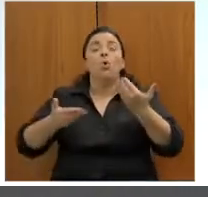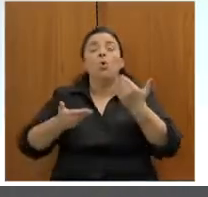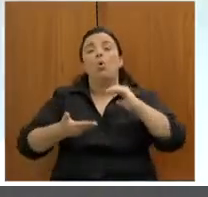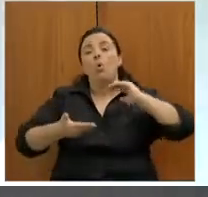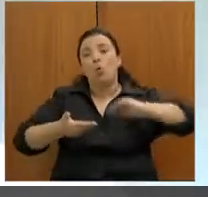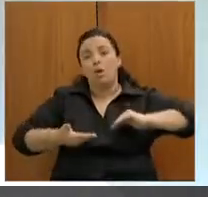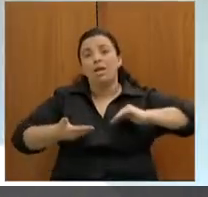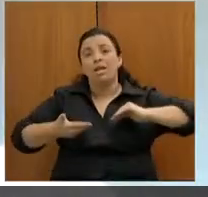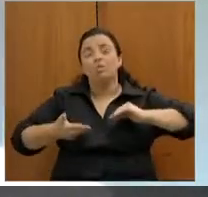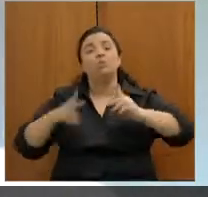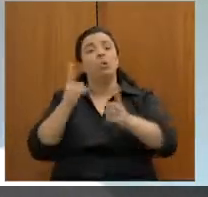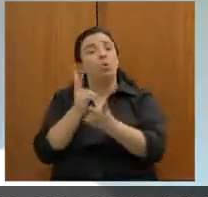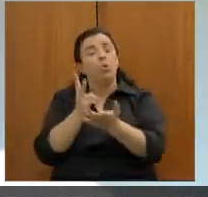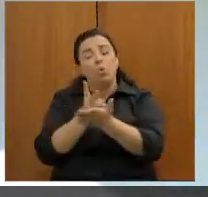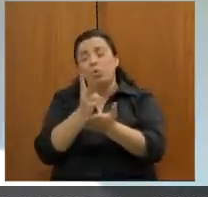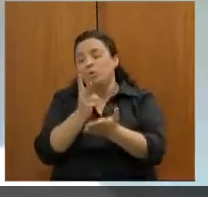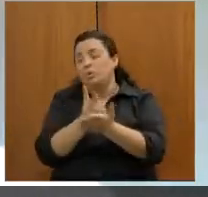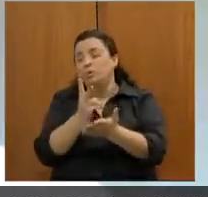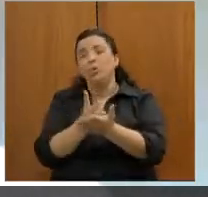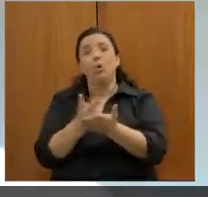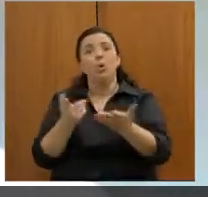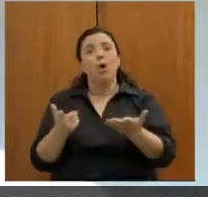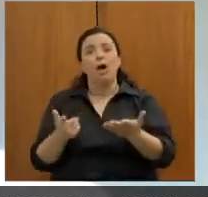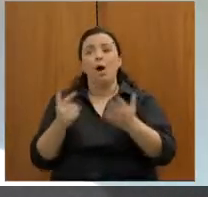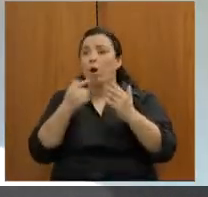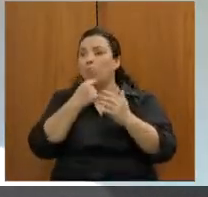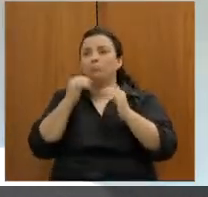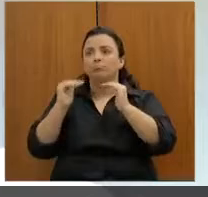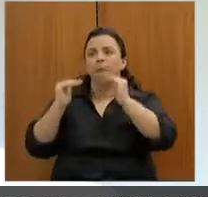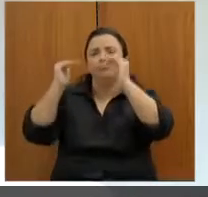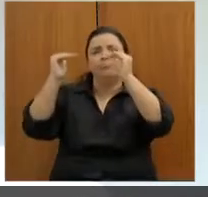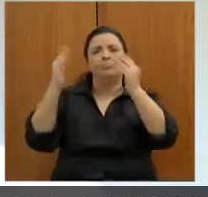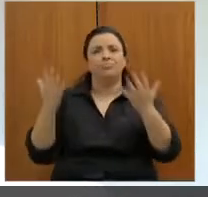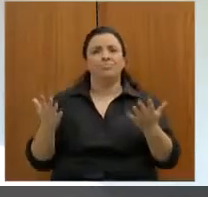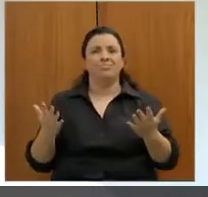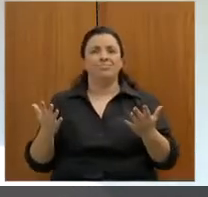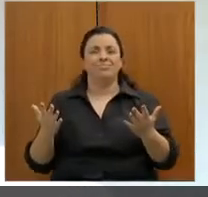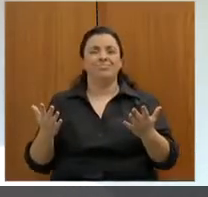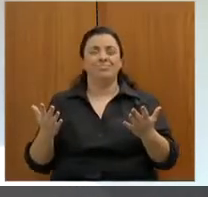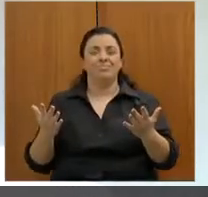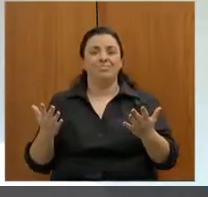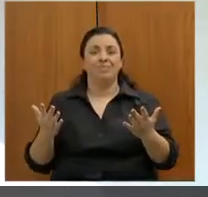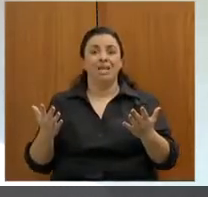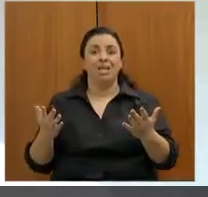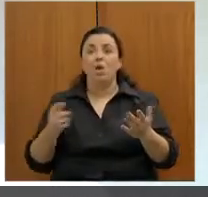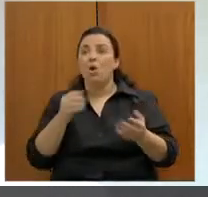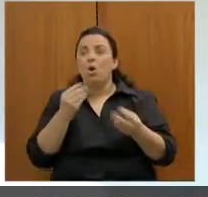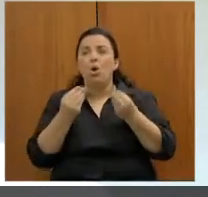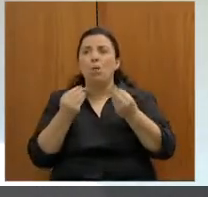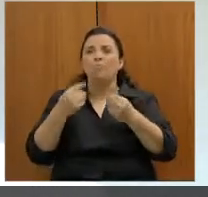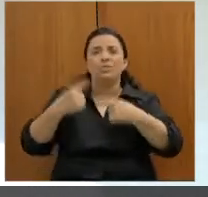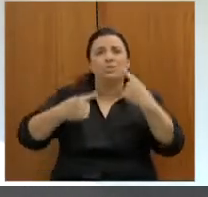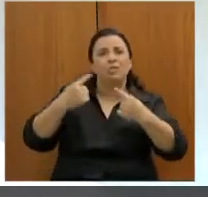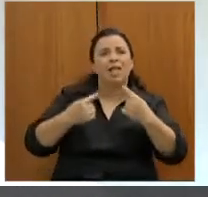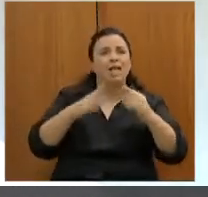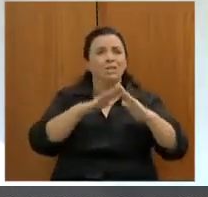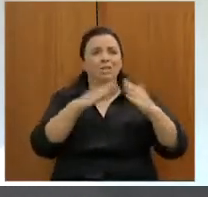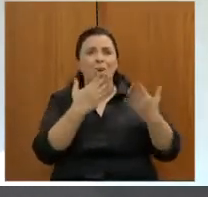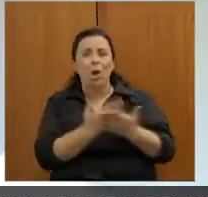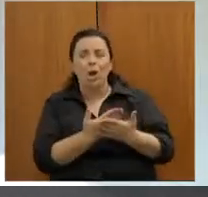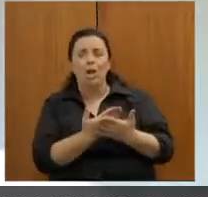esses números não vão cair enquanto a gente quer discutindo tem escola tem que ter sem partido por partido